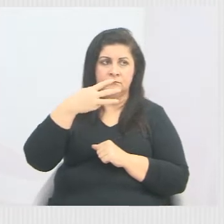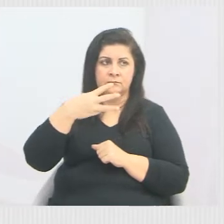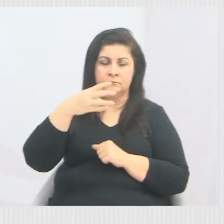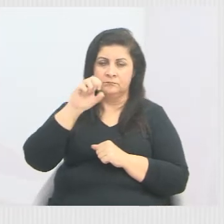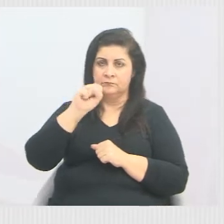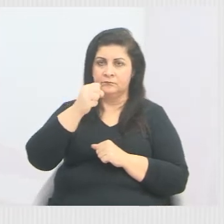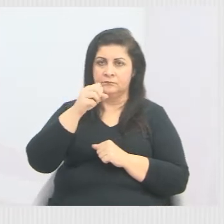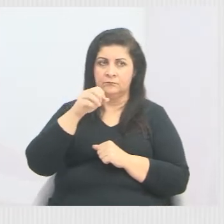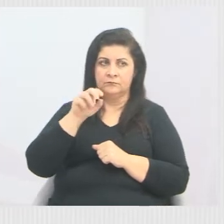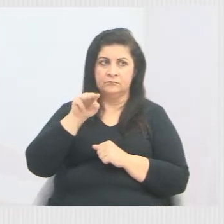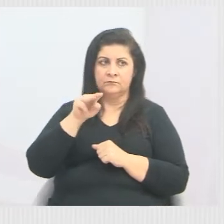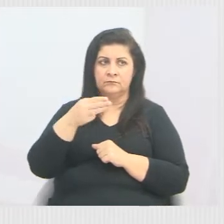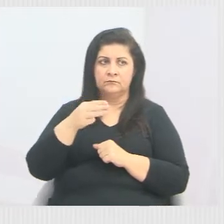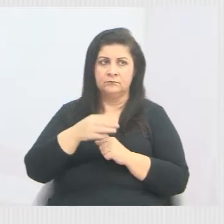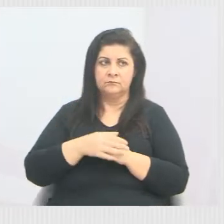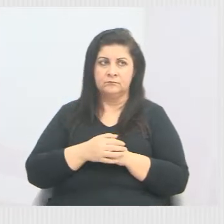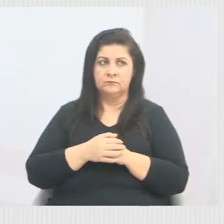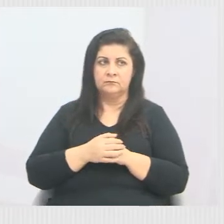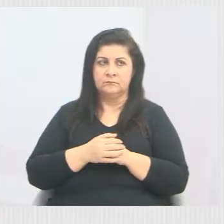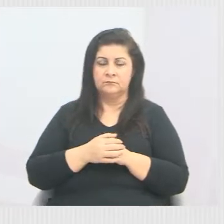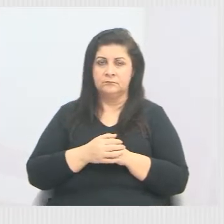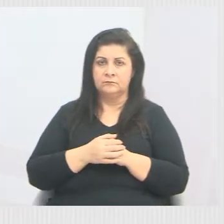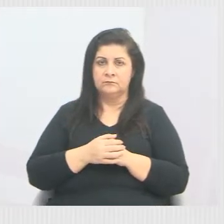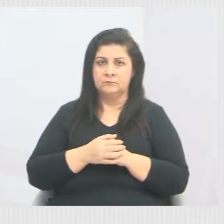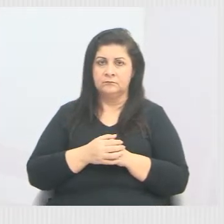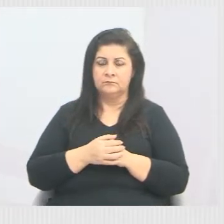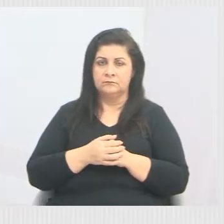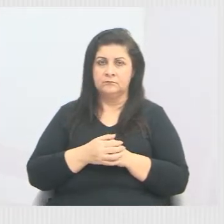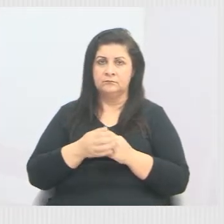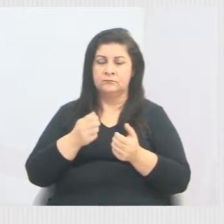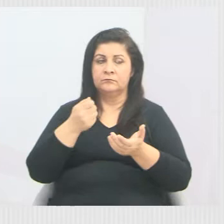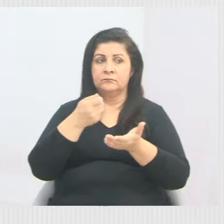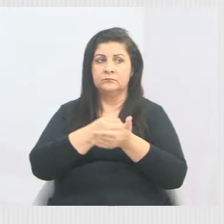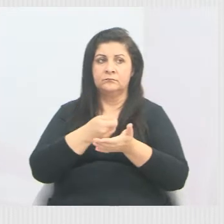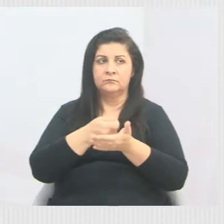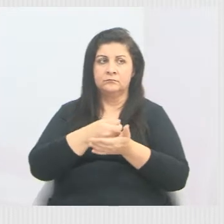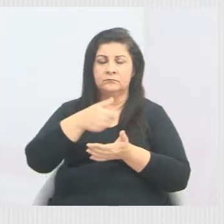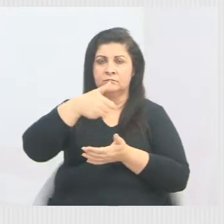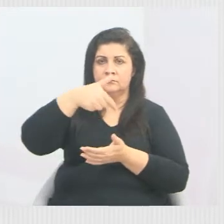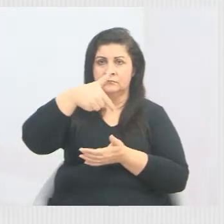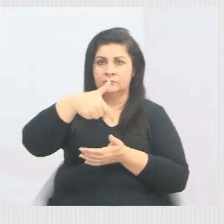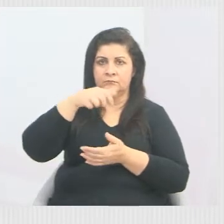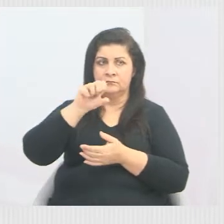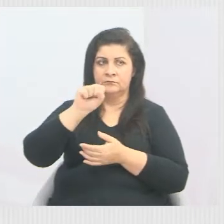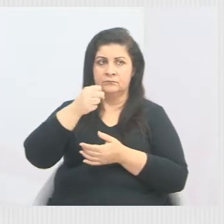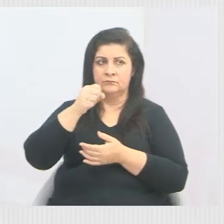238.406.000, e foi liquidado nesse primeiro quadrimestre